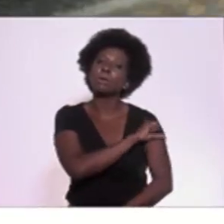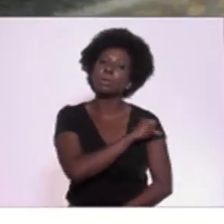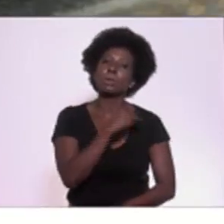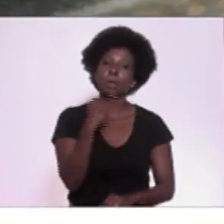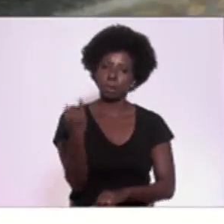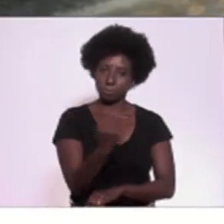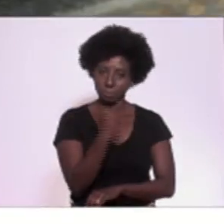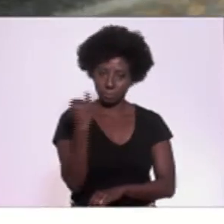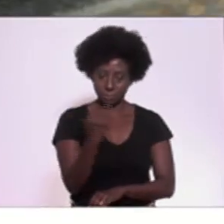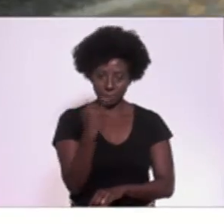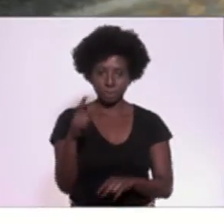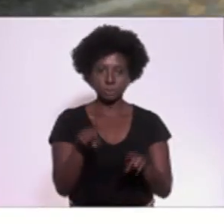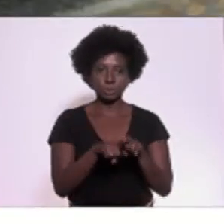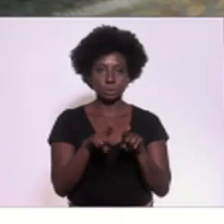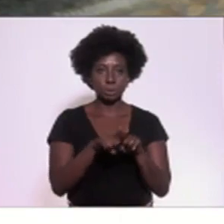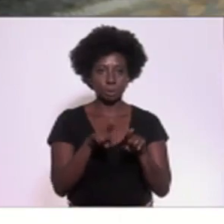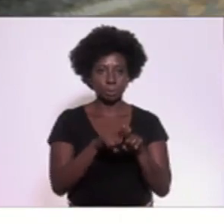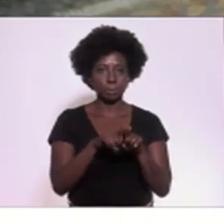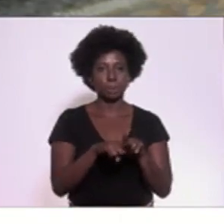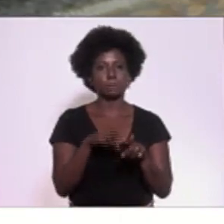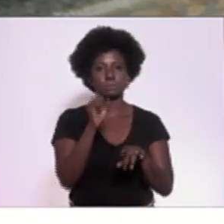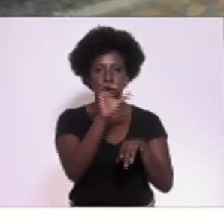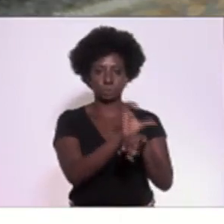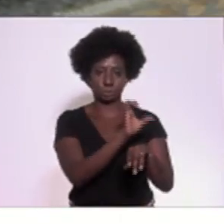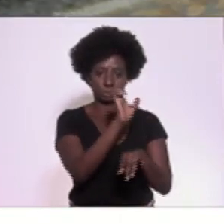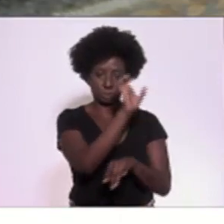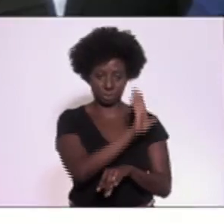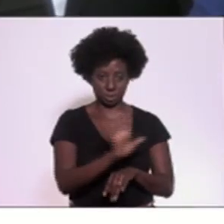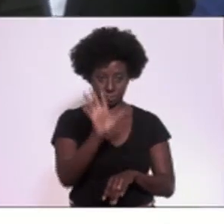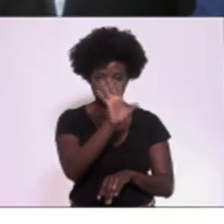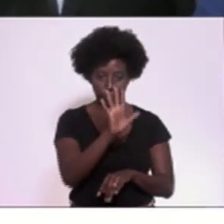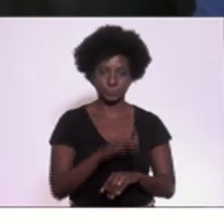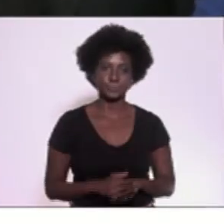por municípios e pelos estados.